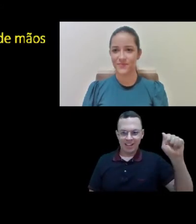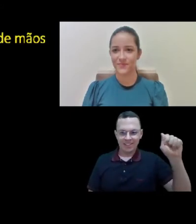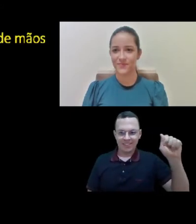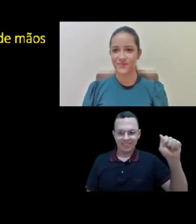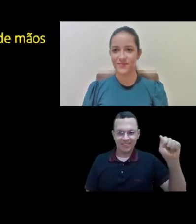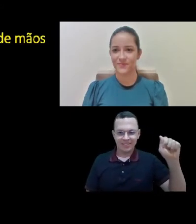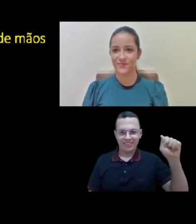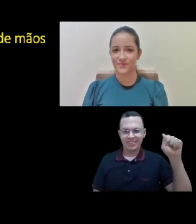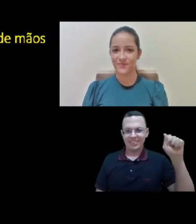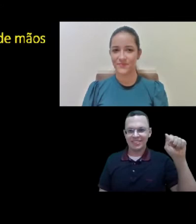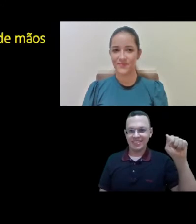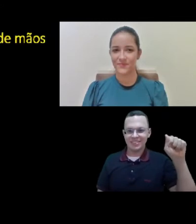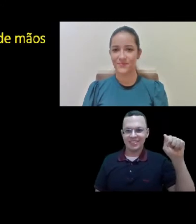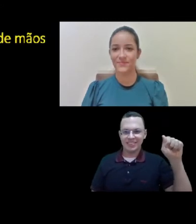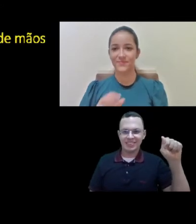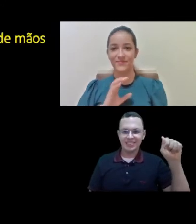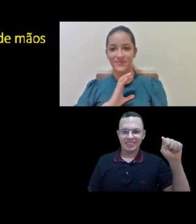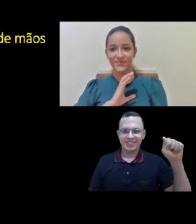A,